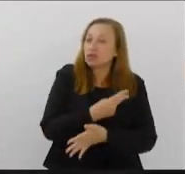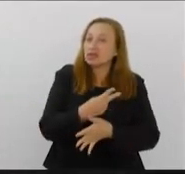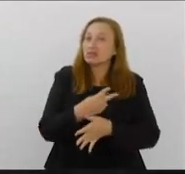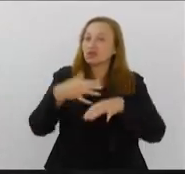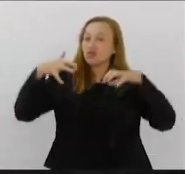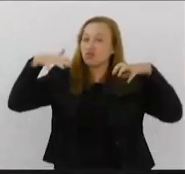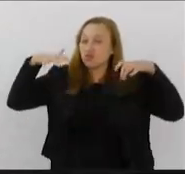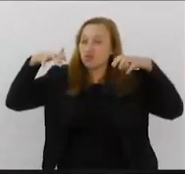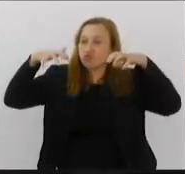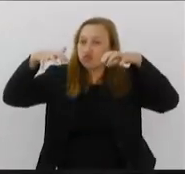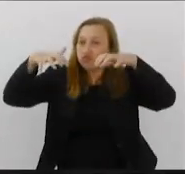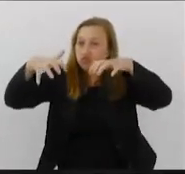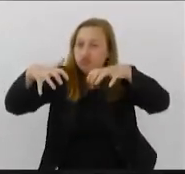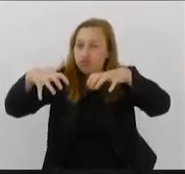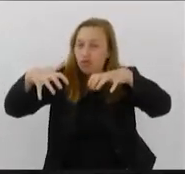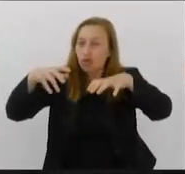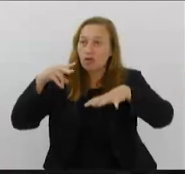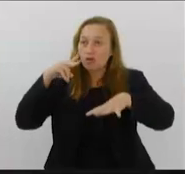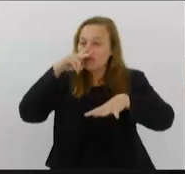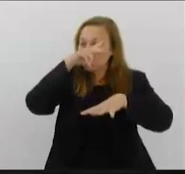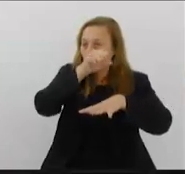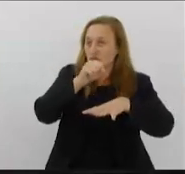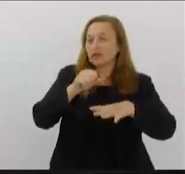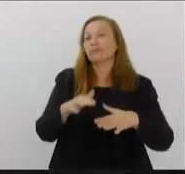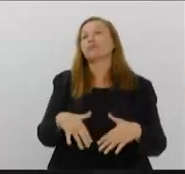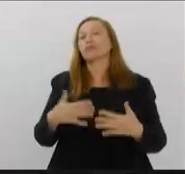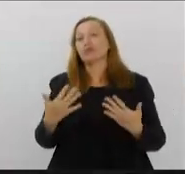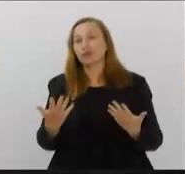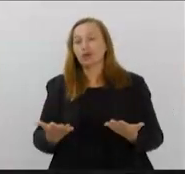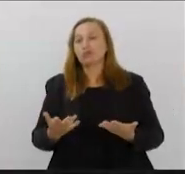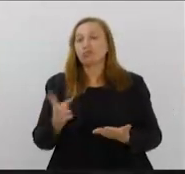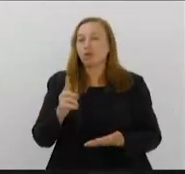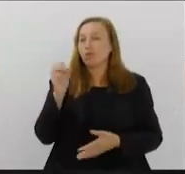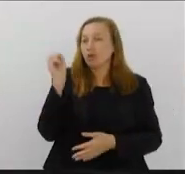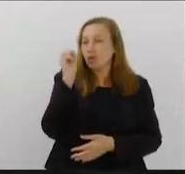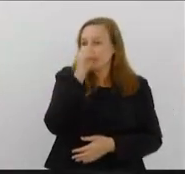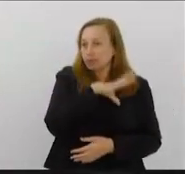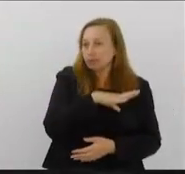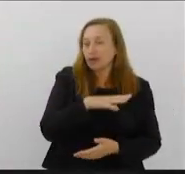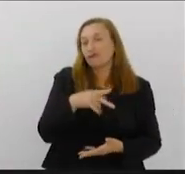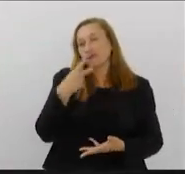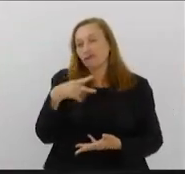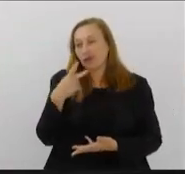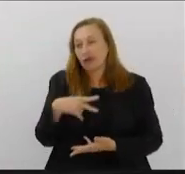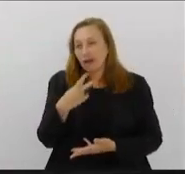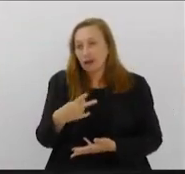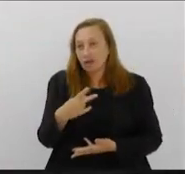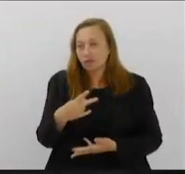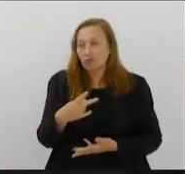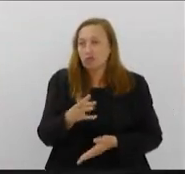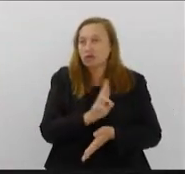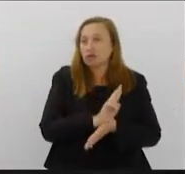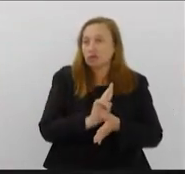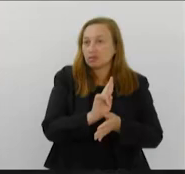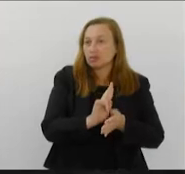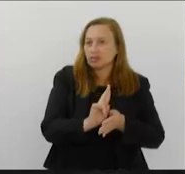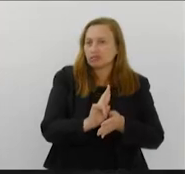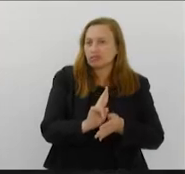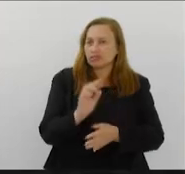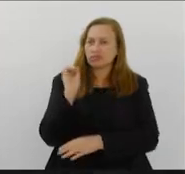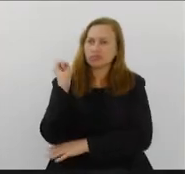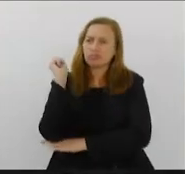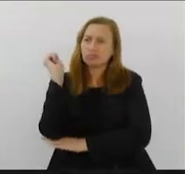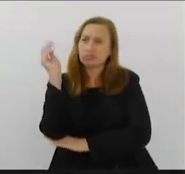evento climático extremo. Portanto, não é absurdo falar em racismo ambiental